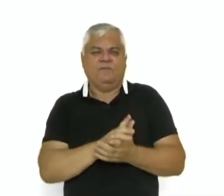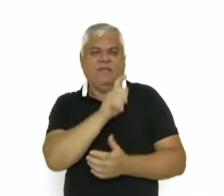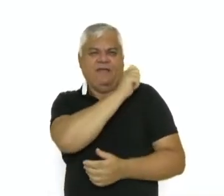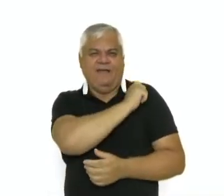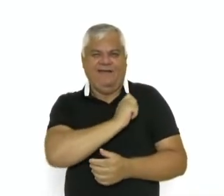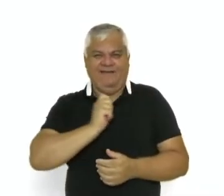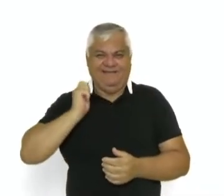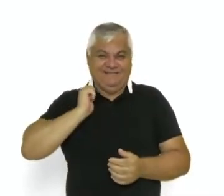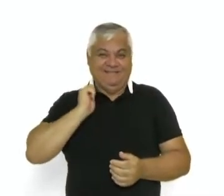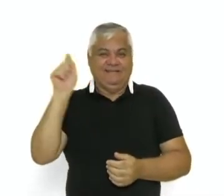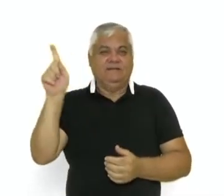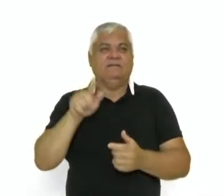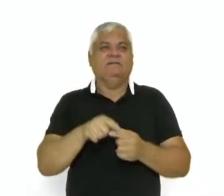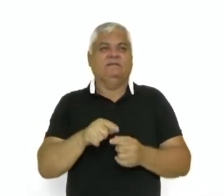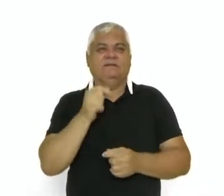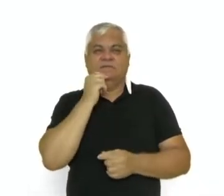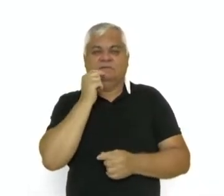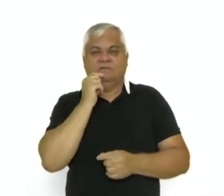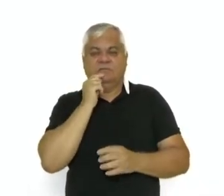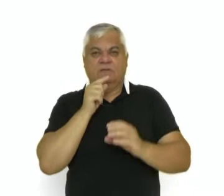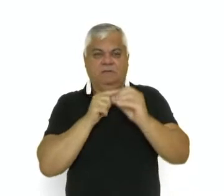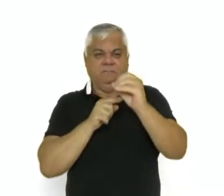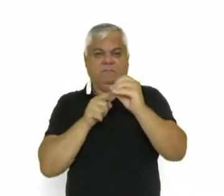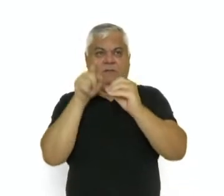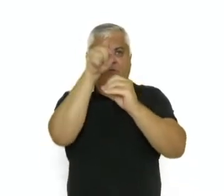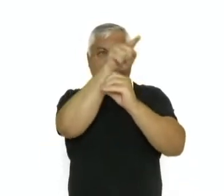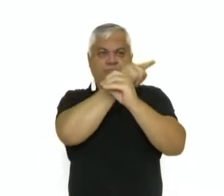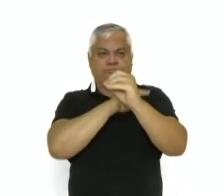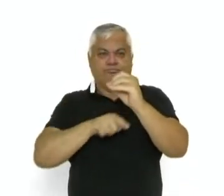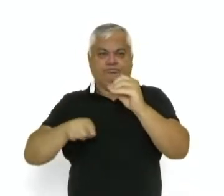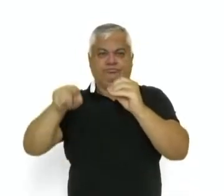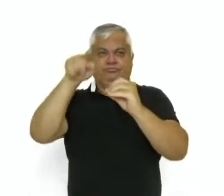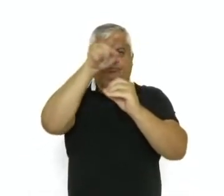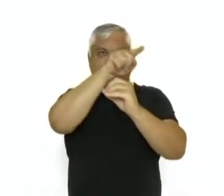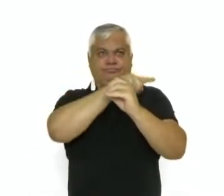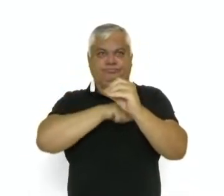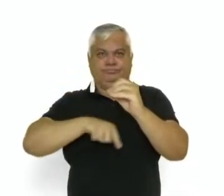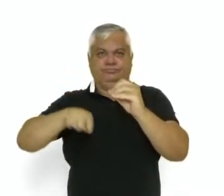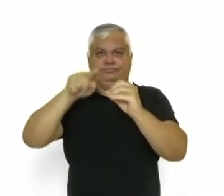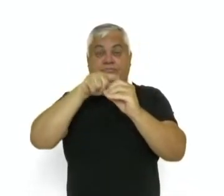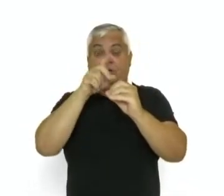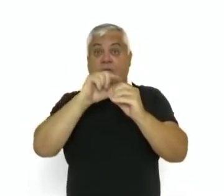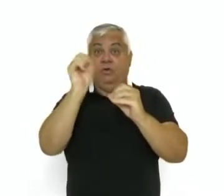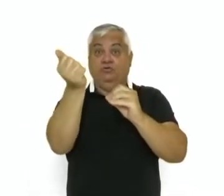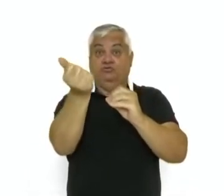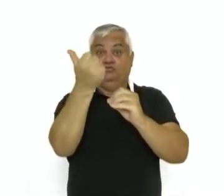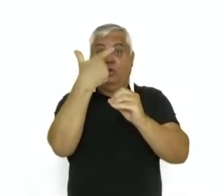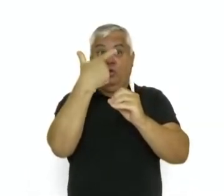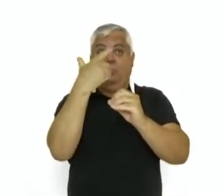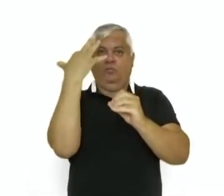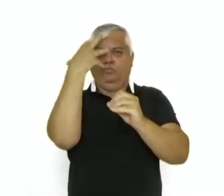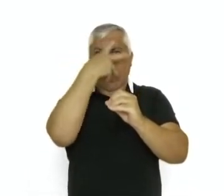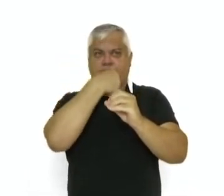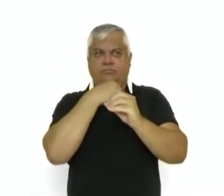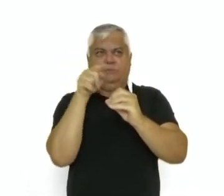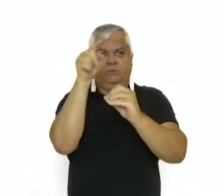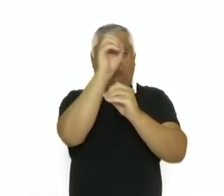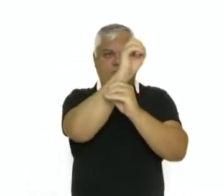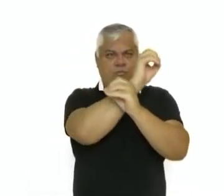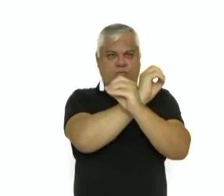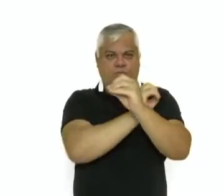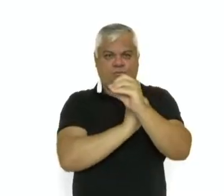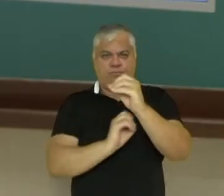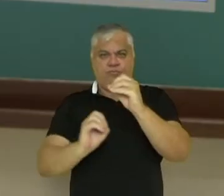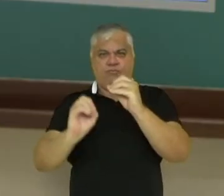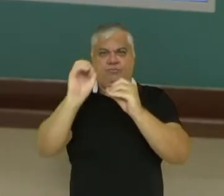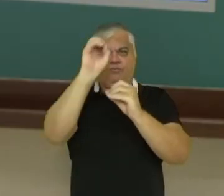Então aqui você tem um modelo do heliocentrismo, então perceba que é um modelo muito mais elegante, né? Muito mais bonito. Inclusive